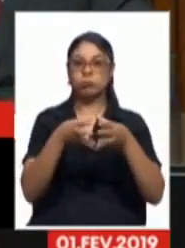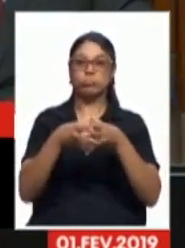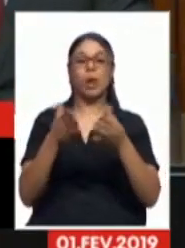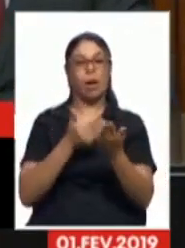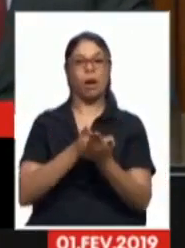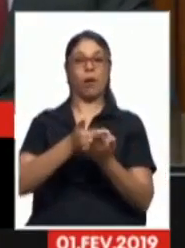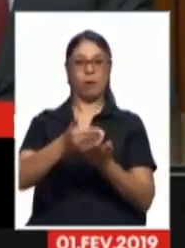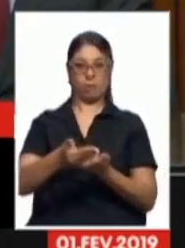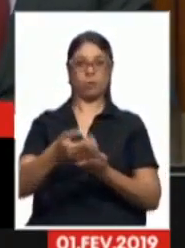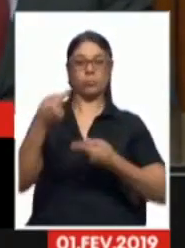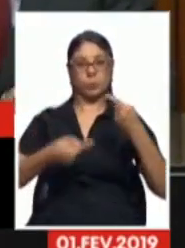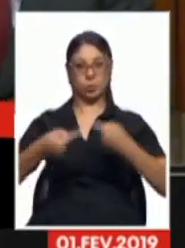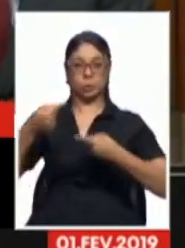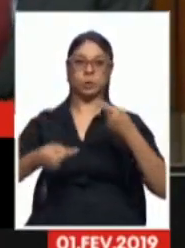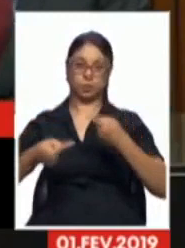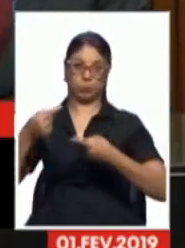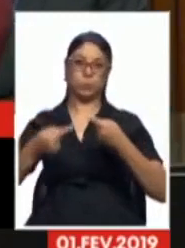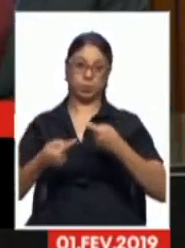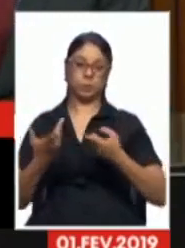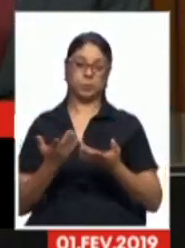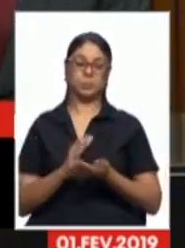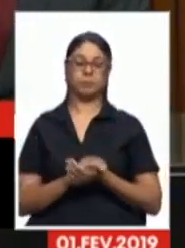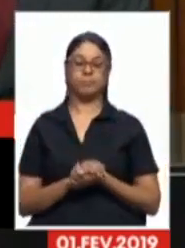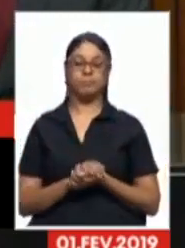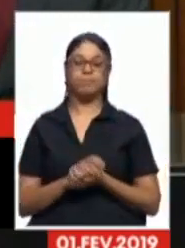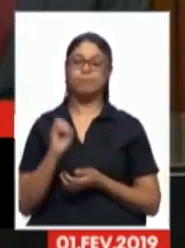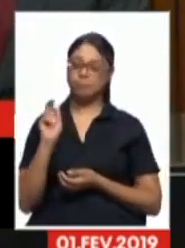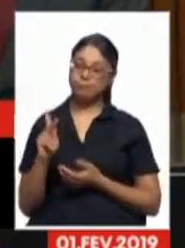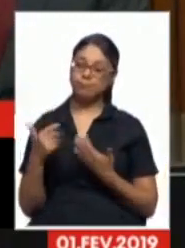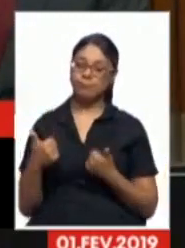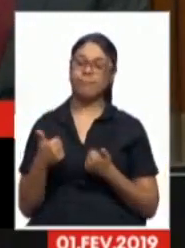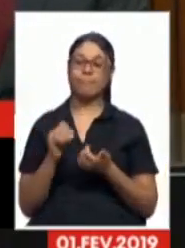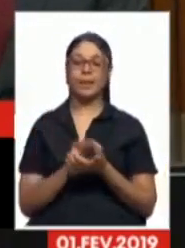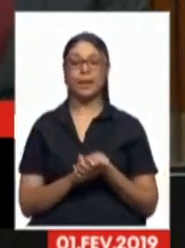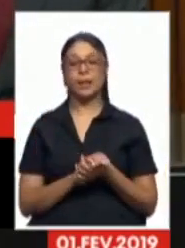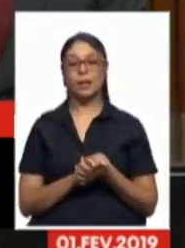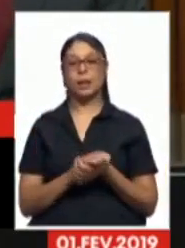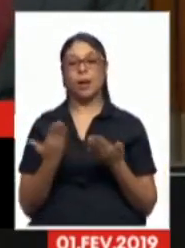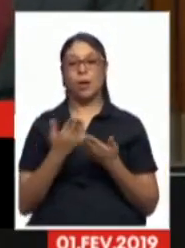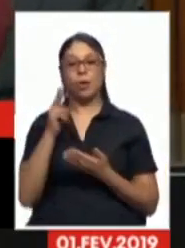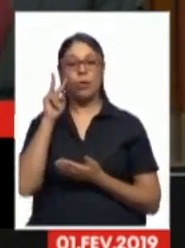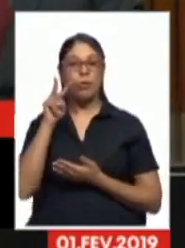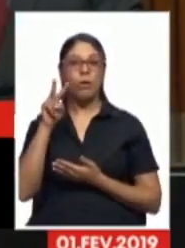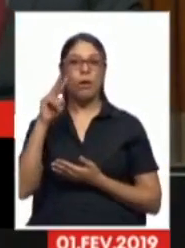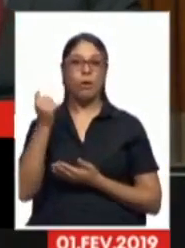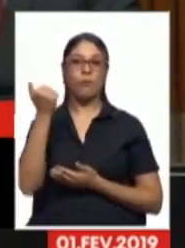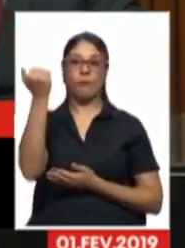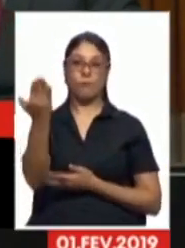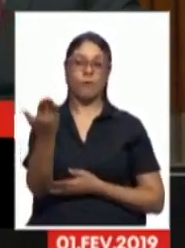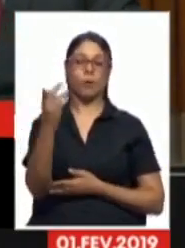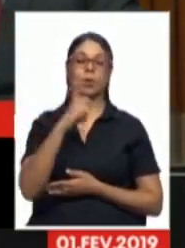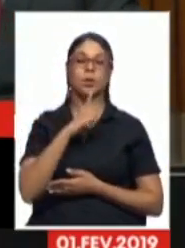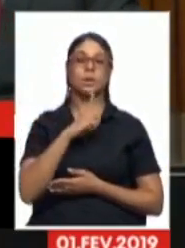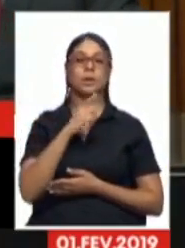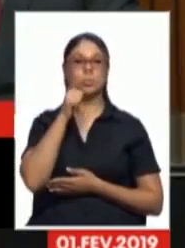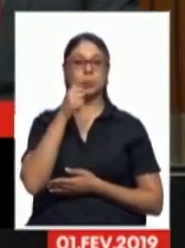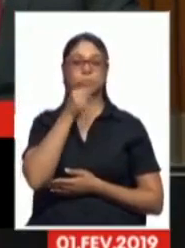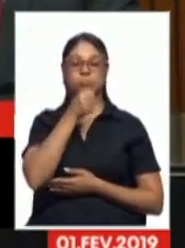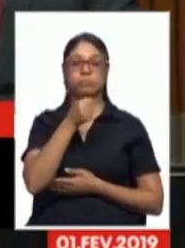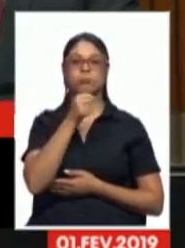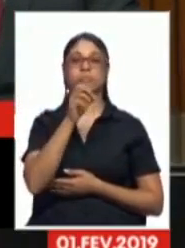enfrentar o debate legislativo. Ok, Marco, a gente vai do lado de fora aqui do plenário, onde a repórter Natália